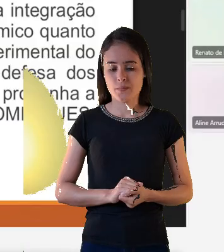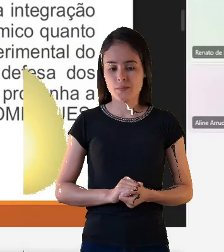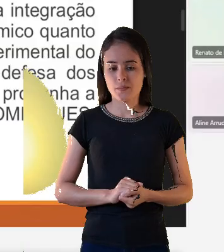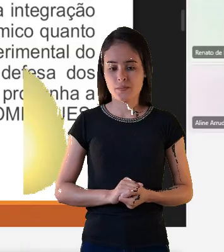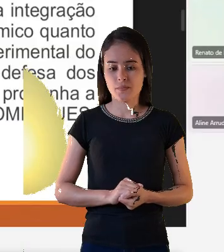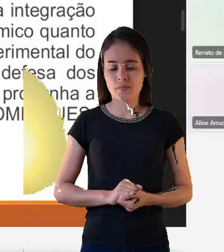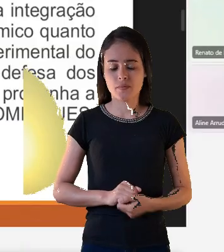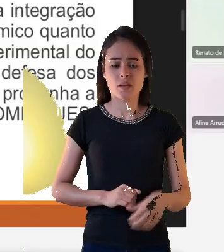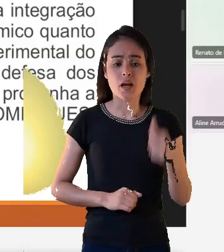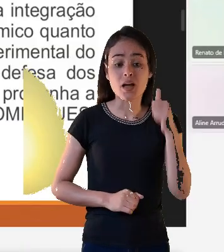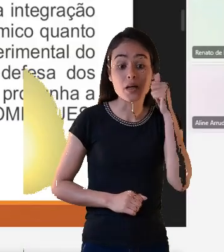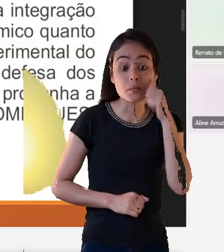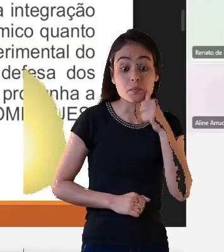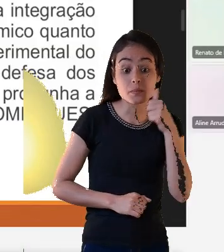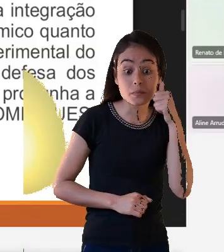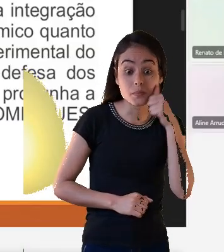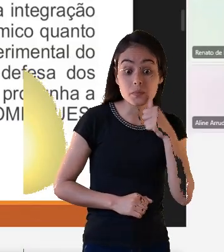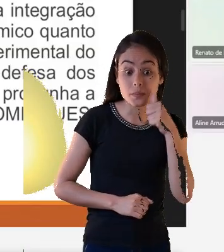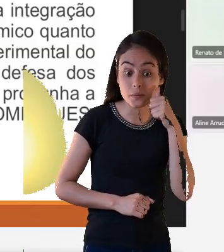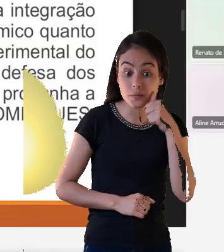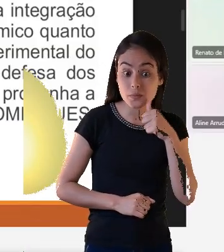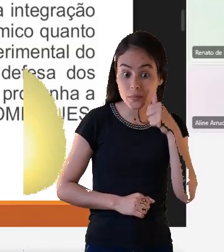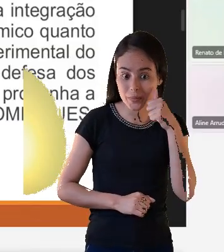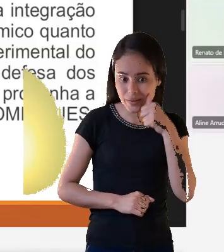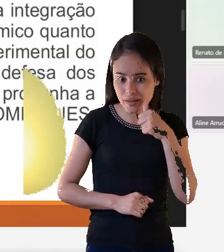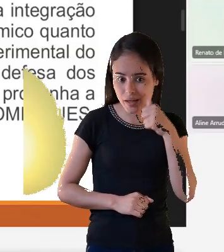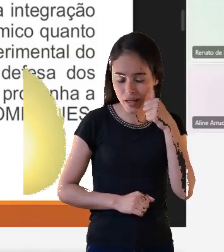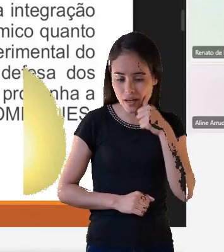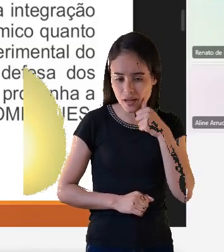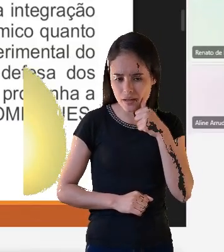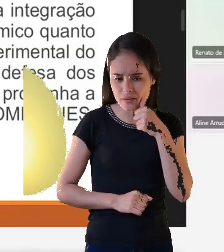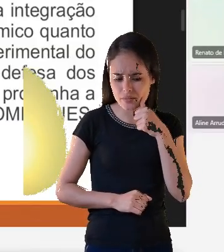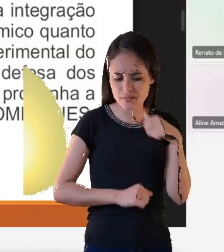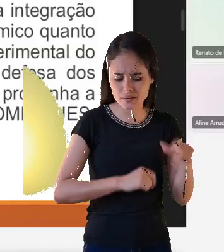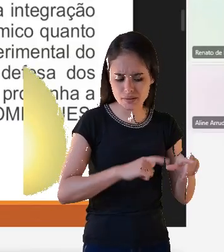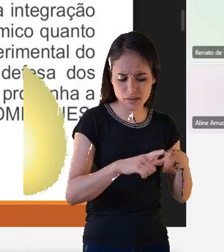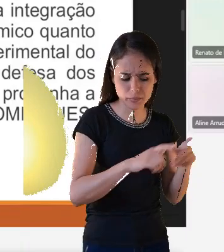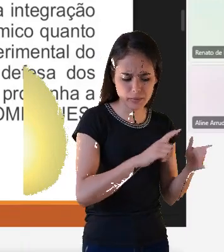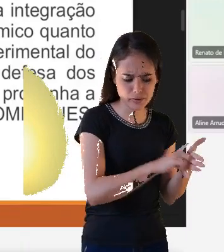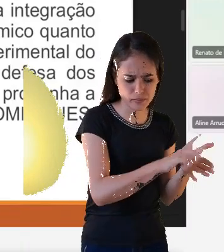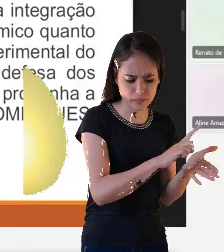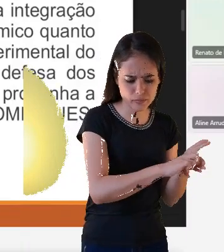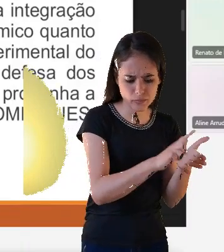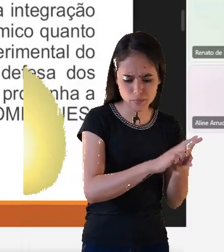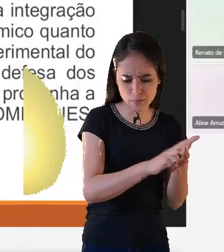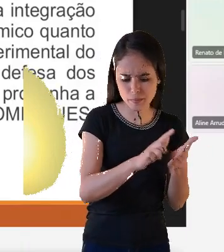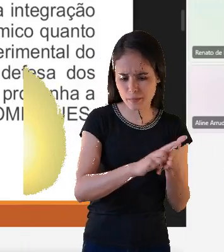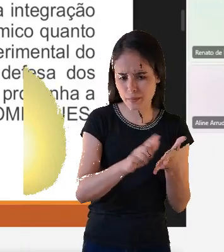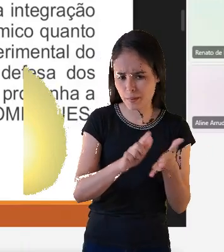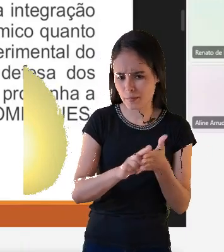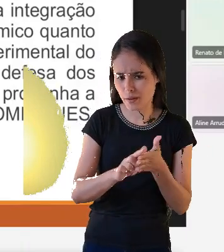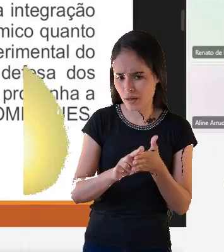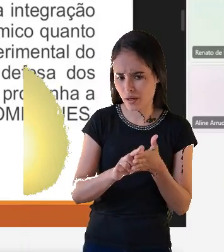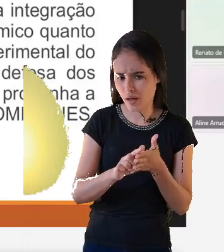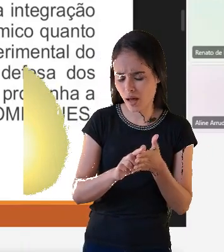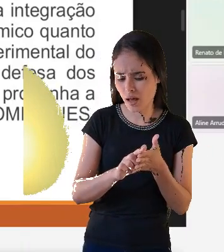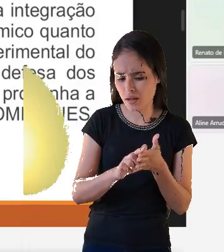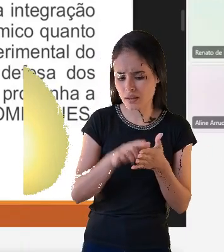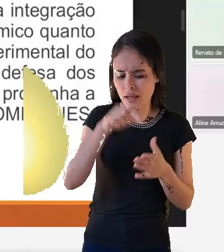negras, é, instruía as pessoas negras em relação a direitos trabalhistas,